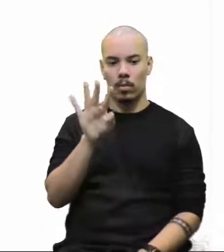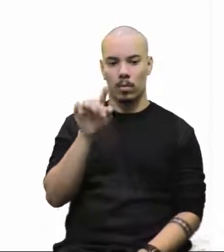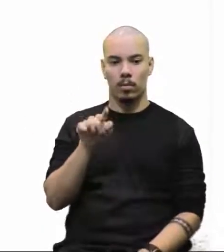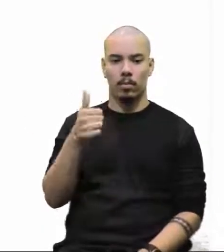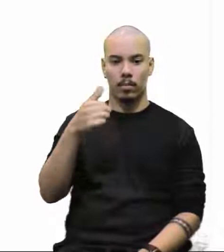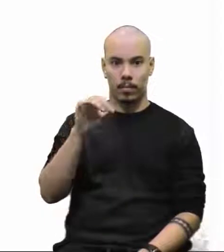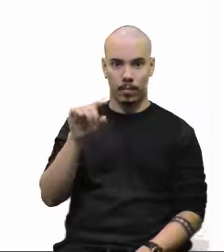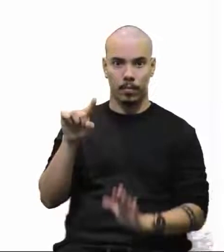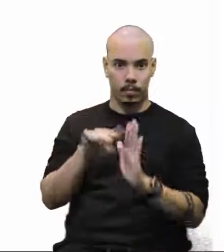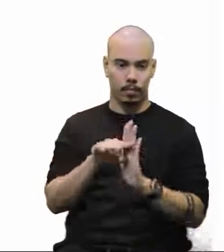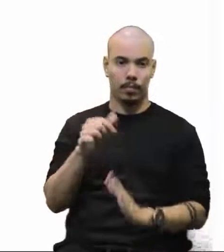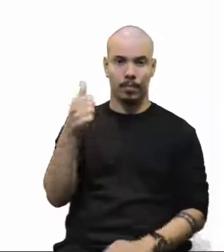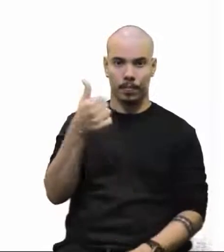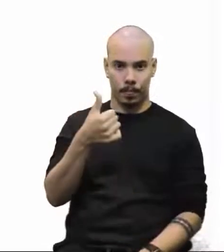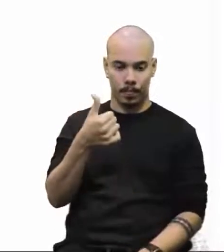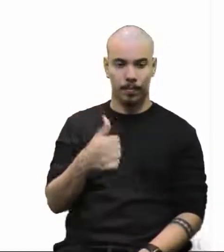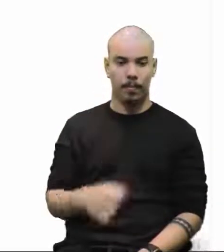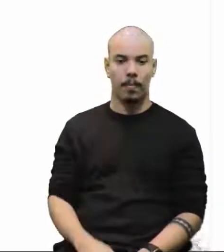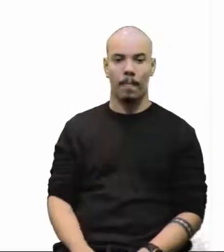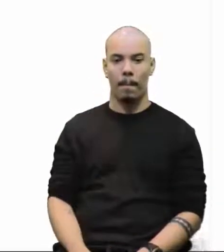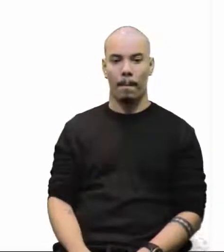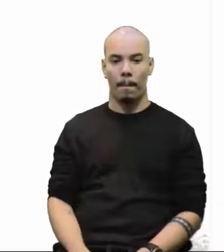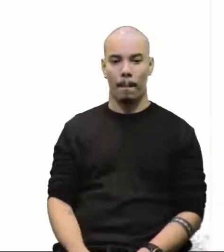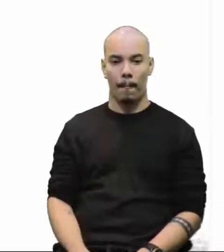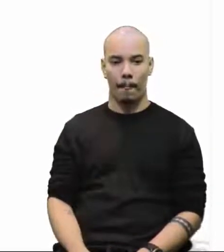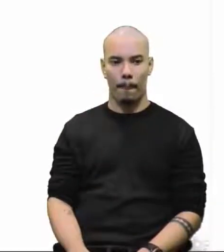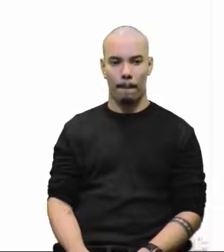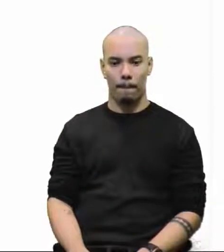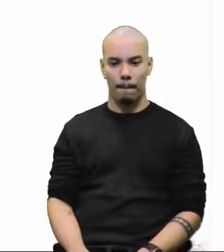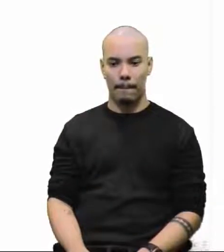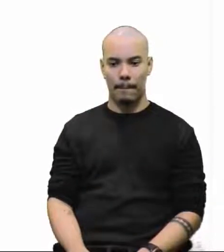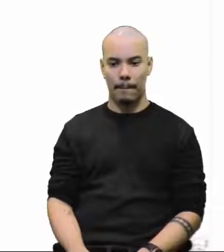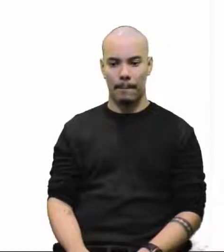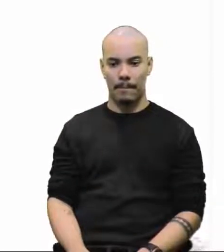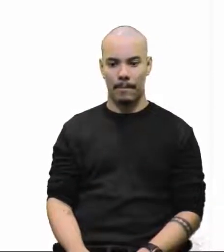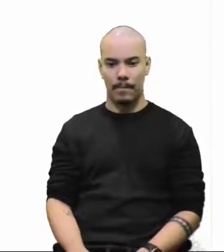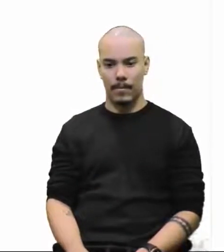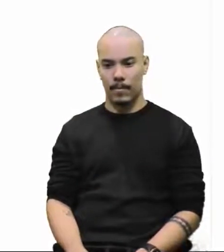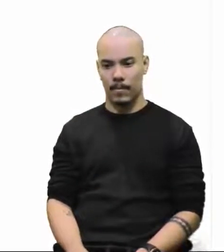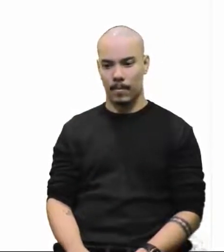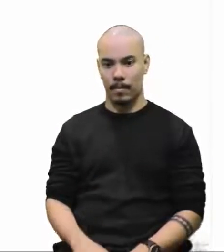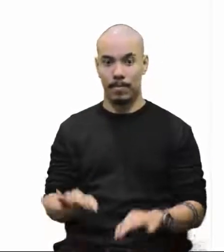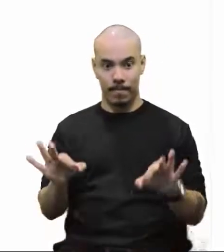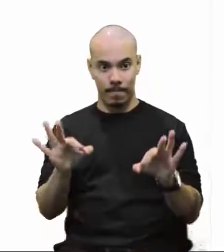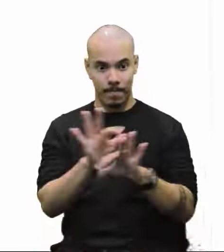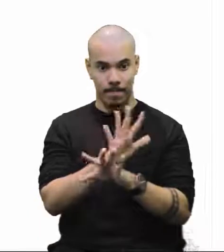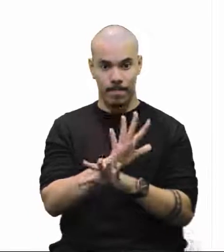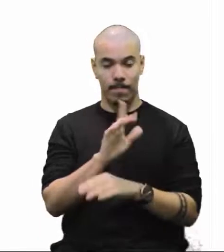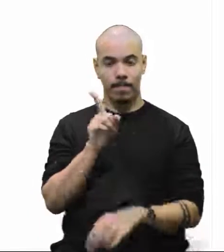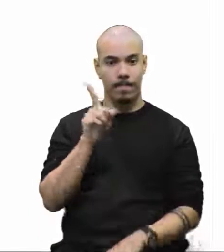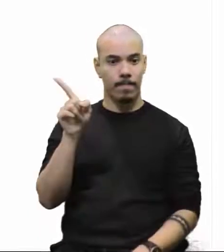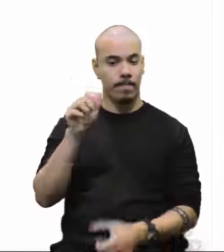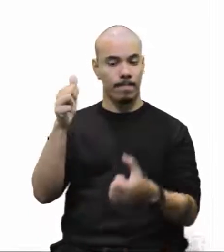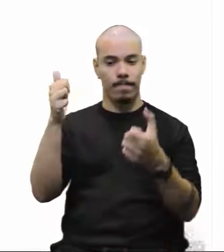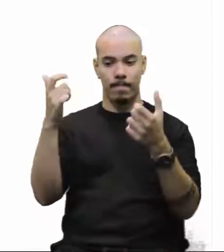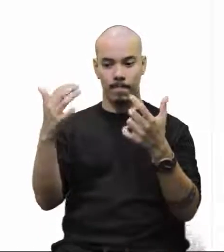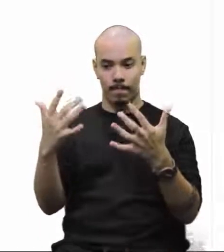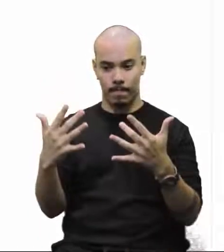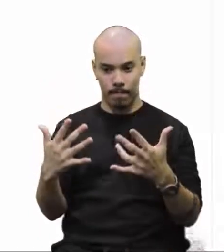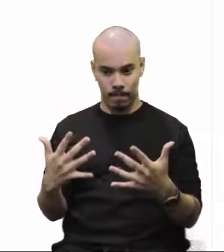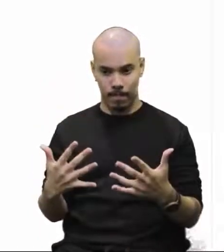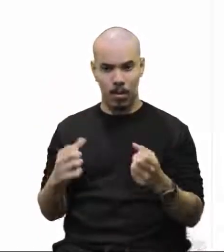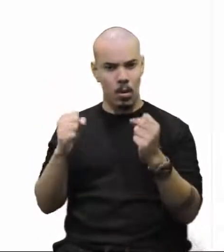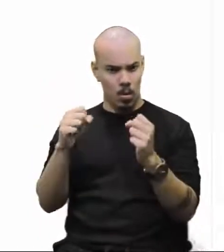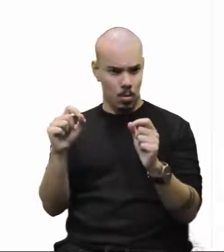1,2. Isso. Então aqui, o 20. Pronto. Aí a resolução. Posso